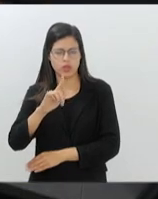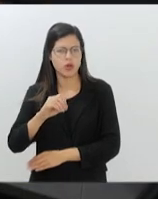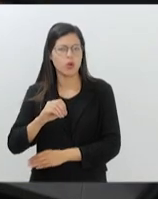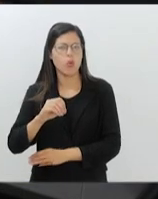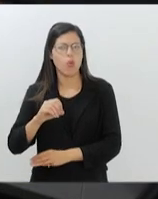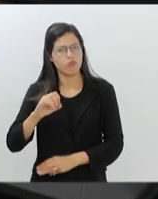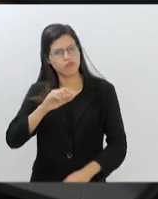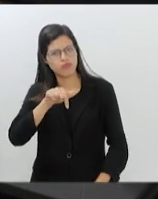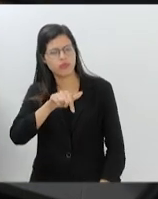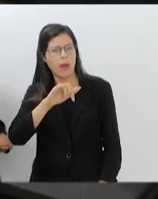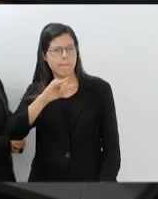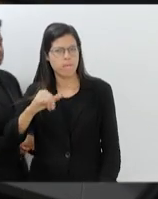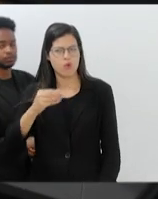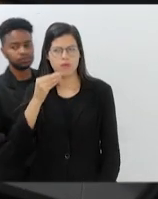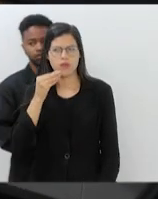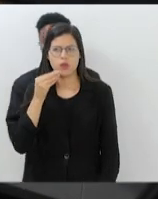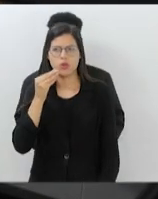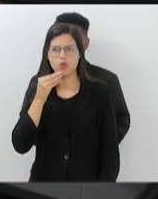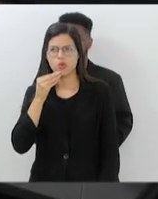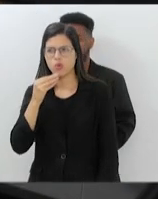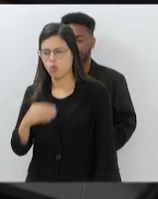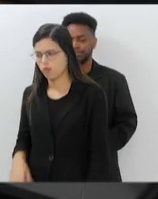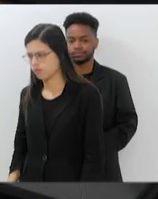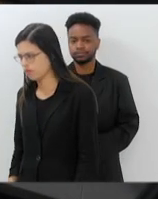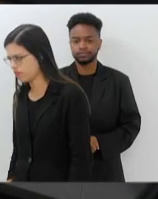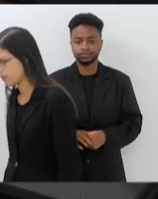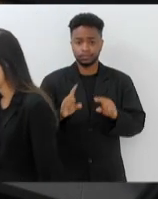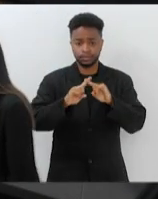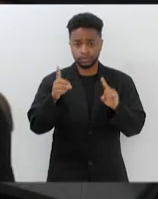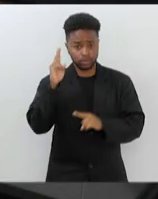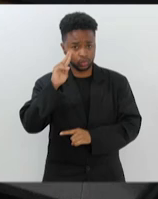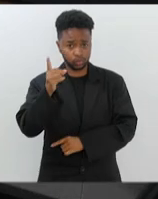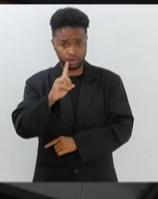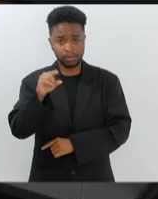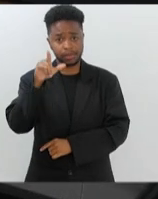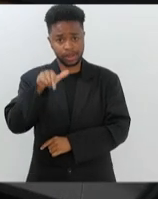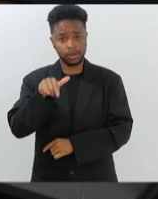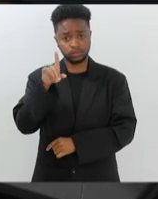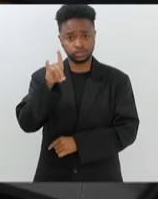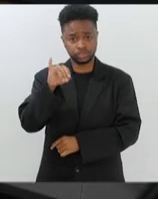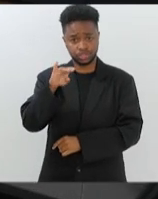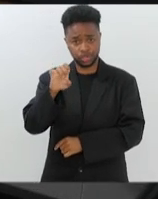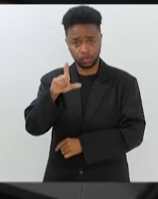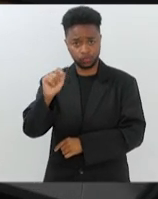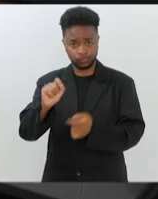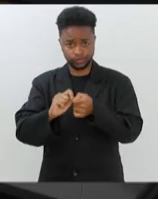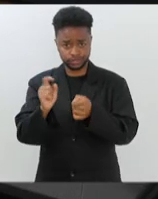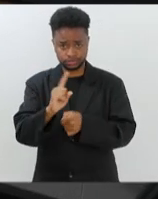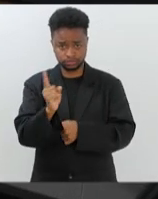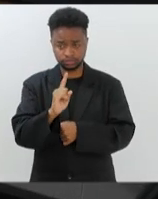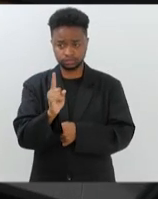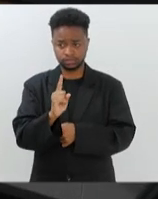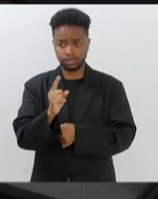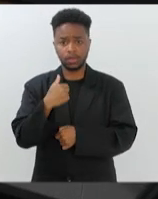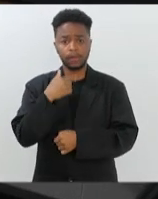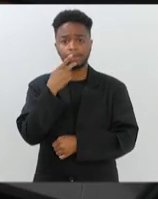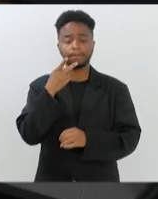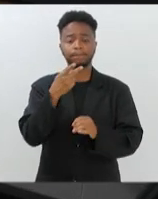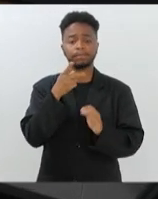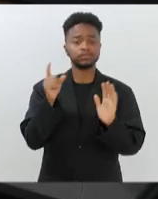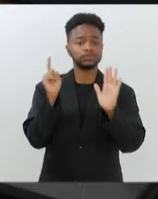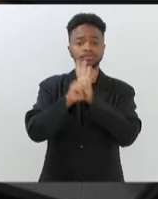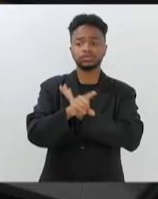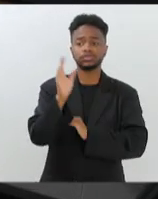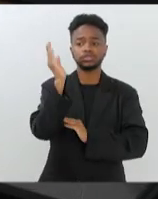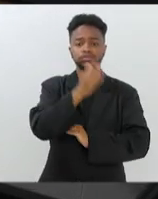aproveitou o senhor nem lembrava Quem que era o Diego que fazia essa missão não e a medida com que o senhor eu tô sendo objetivo o senhor não lembrava que era o Diego que fazia isso mas tá